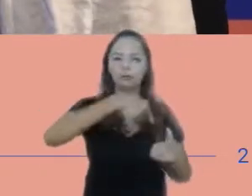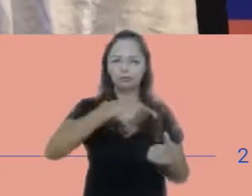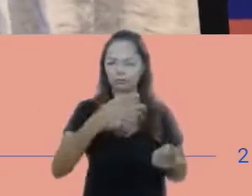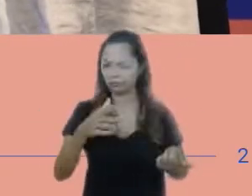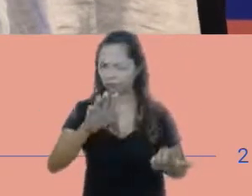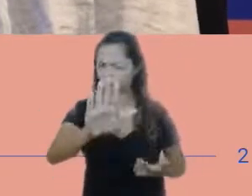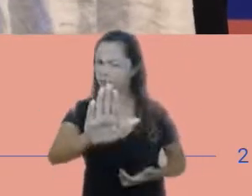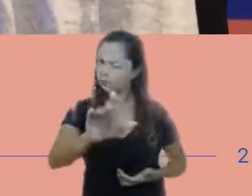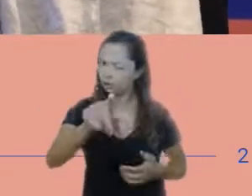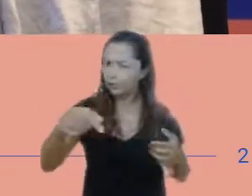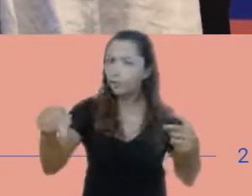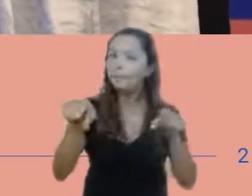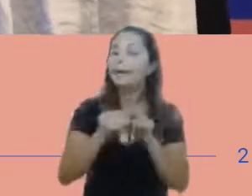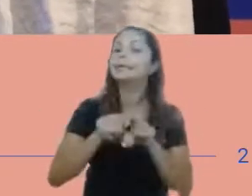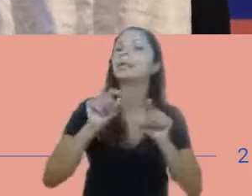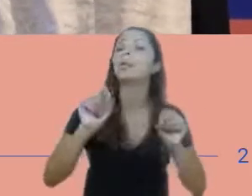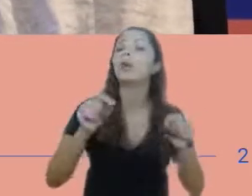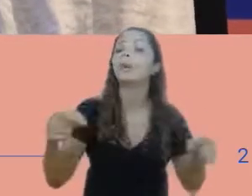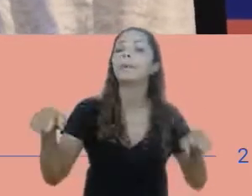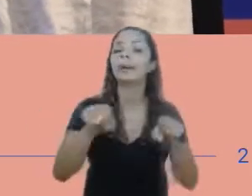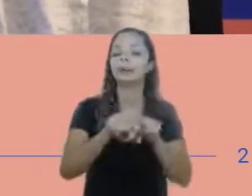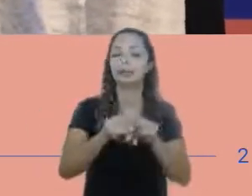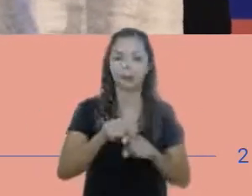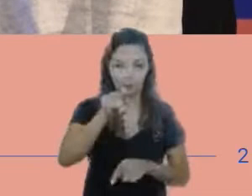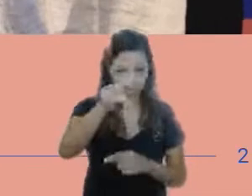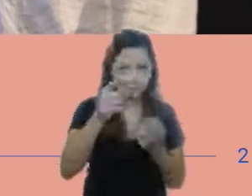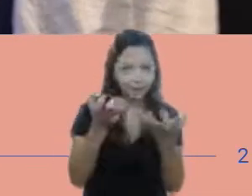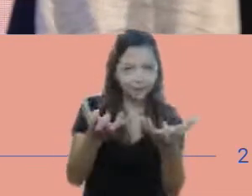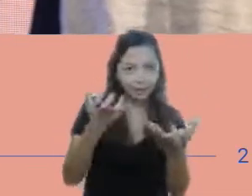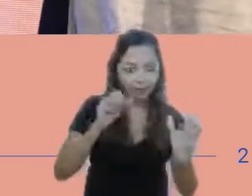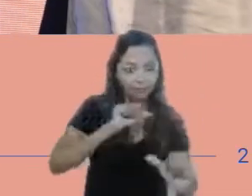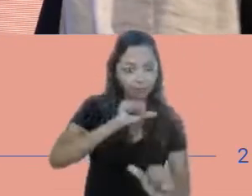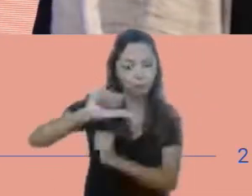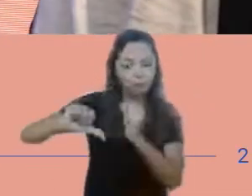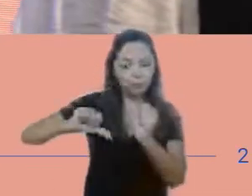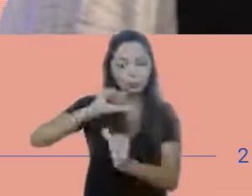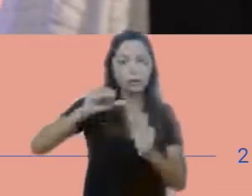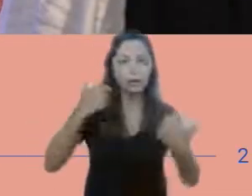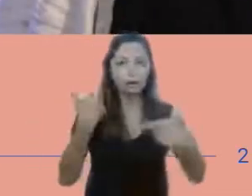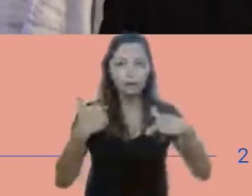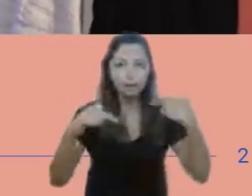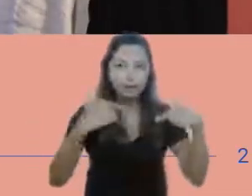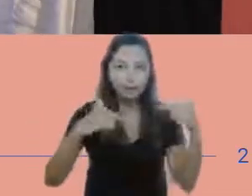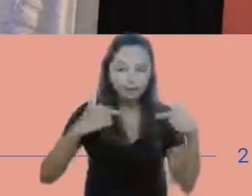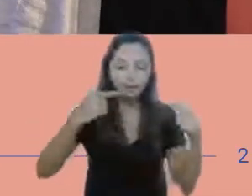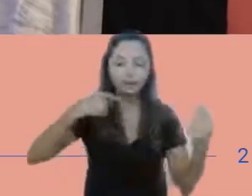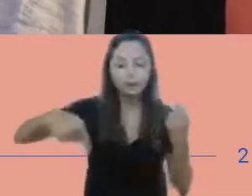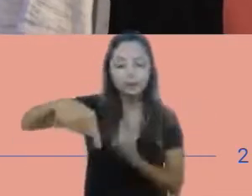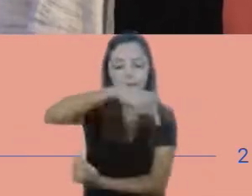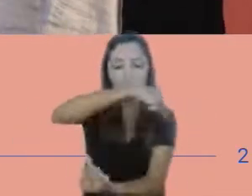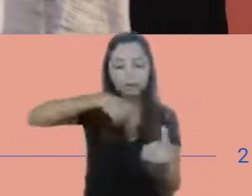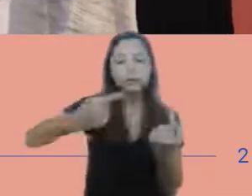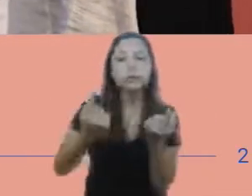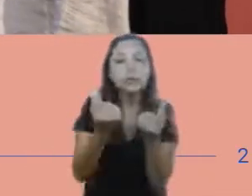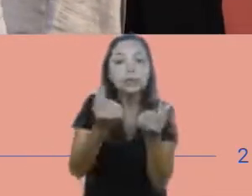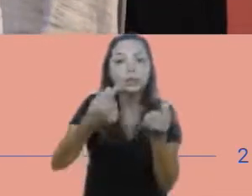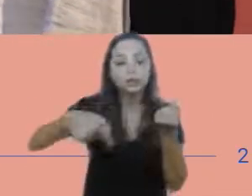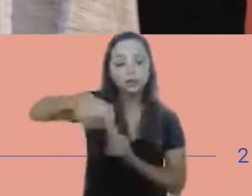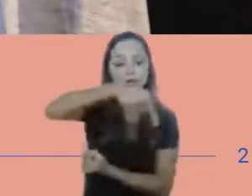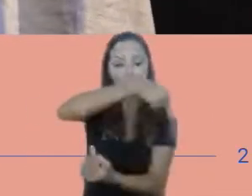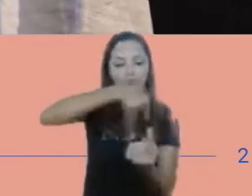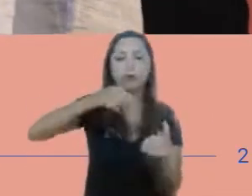cadeia produtiva sem criar novas relações comerciais novos modelos de parceria e por isso tem que ter